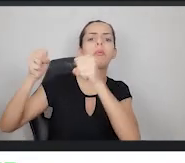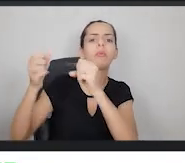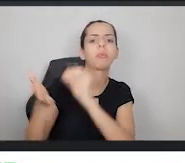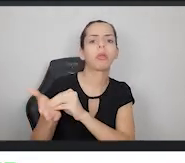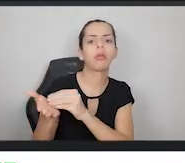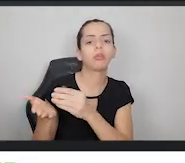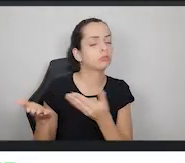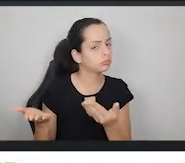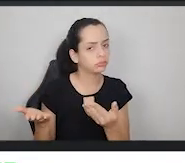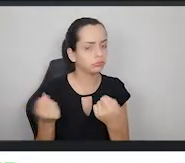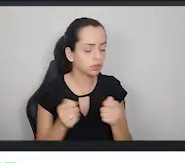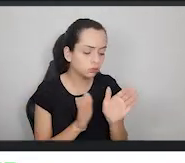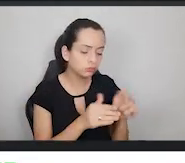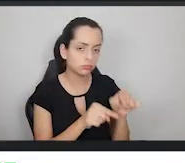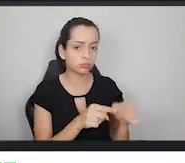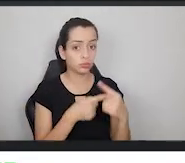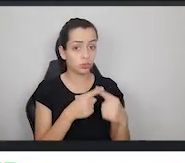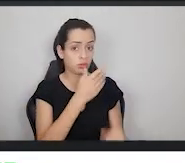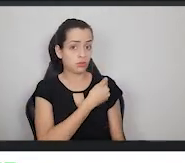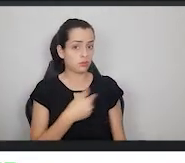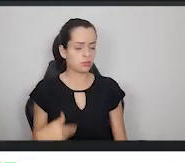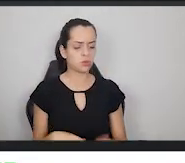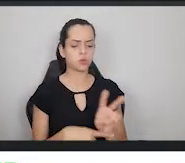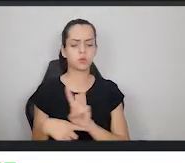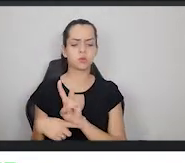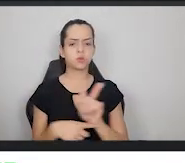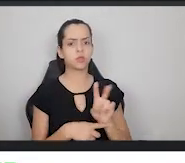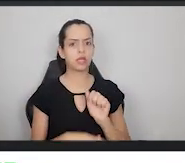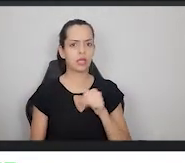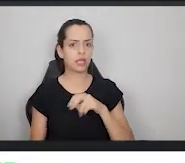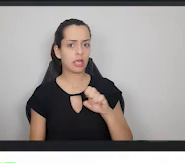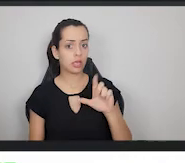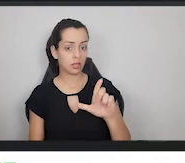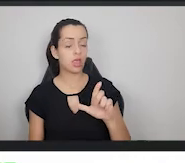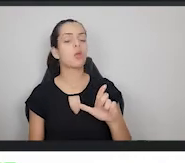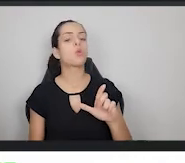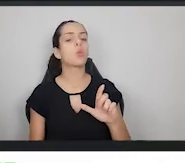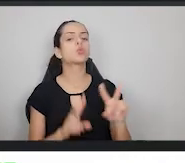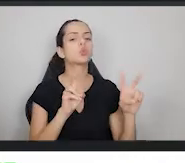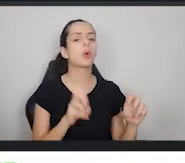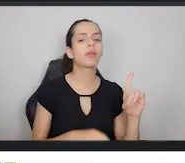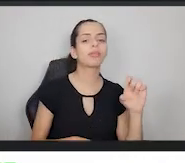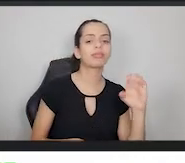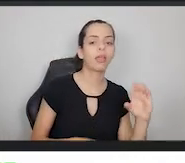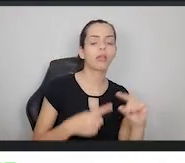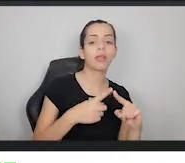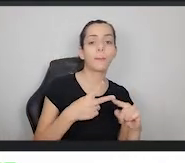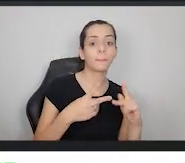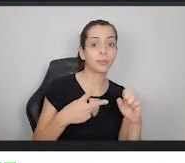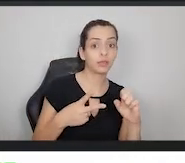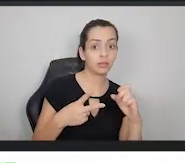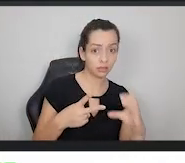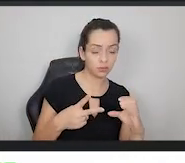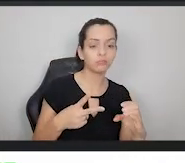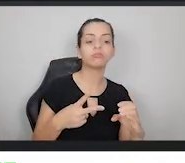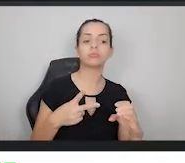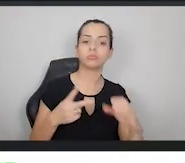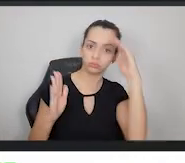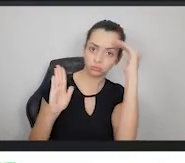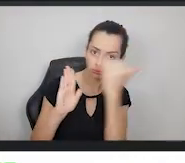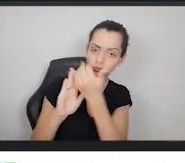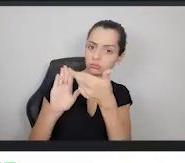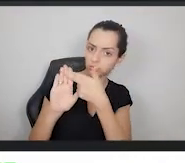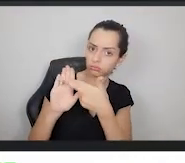sistema, para que a gente isole a menor porção possível e para que a gente tire o menor número possível de